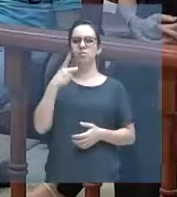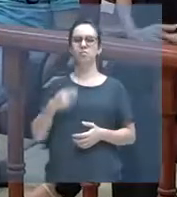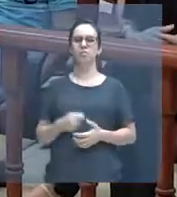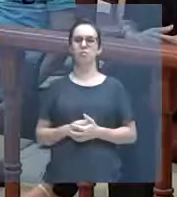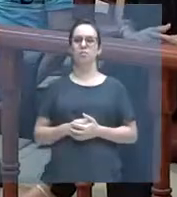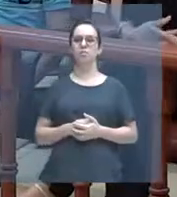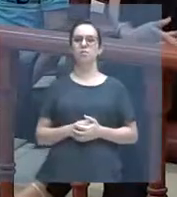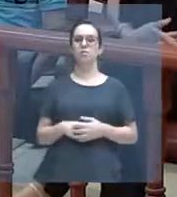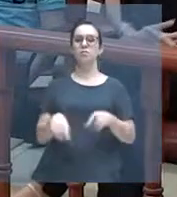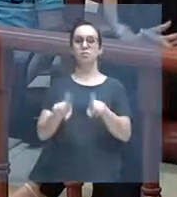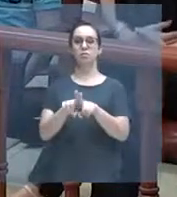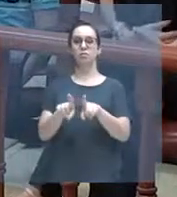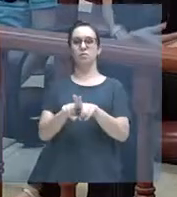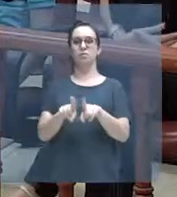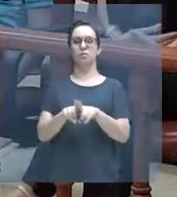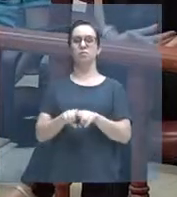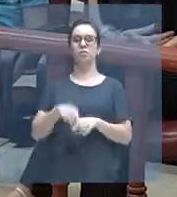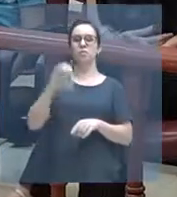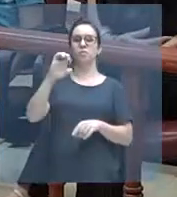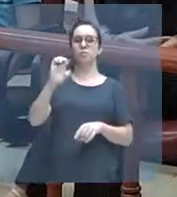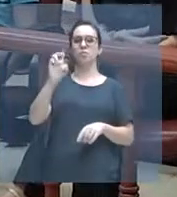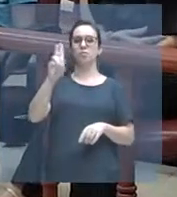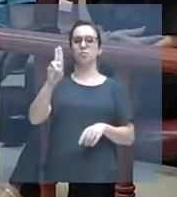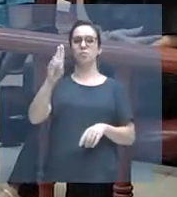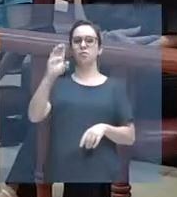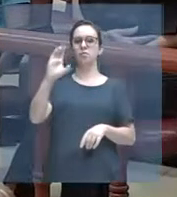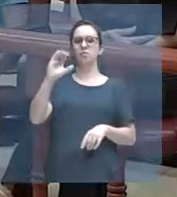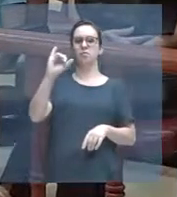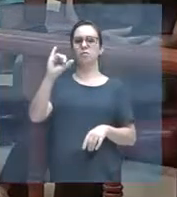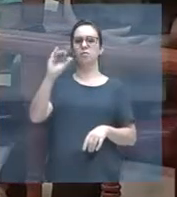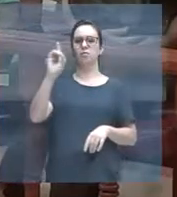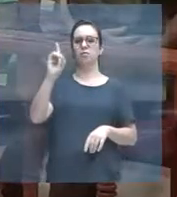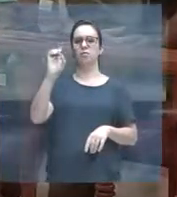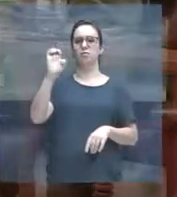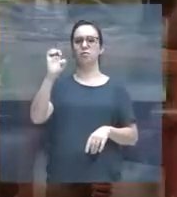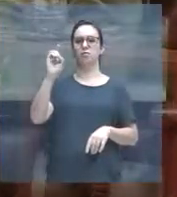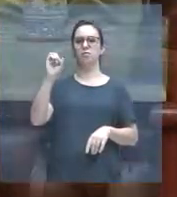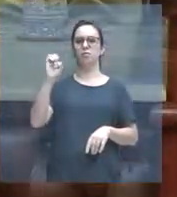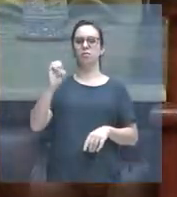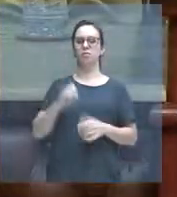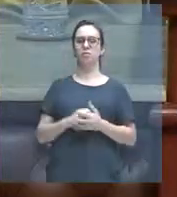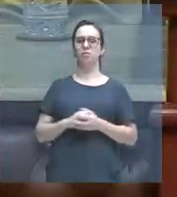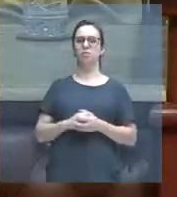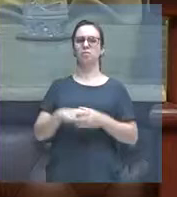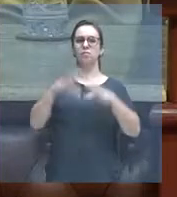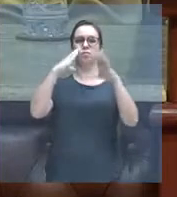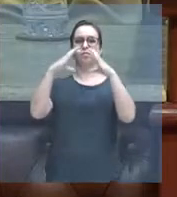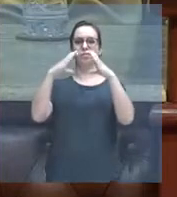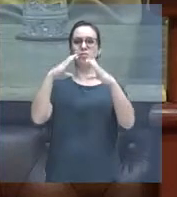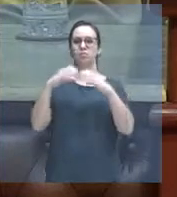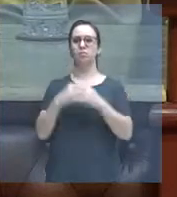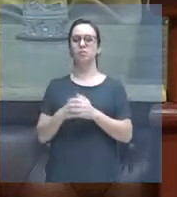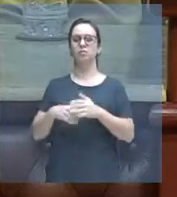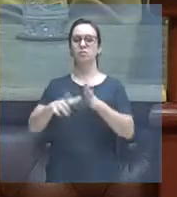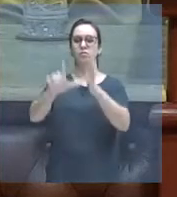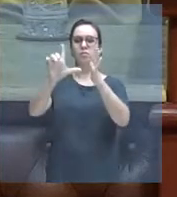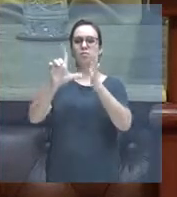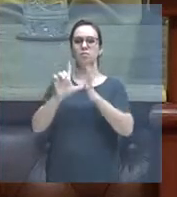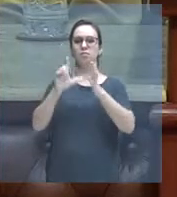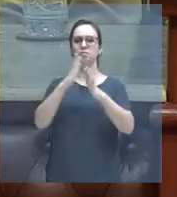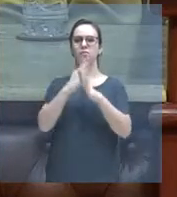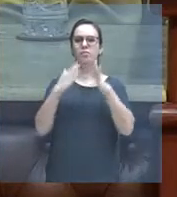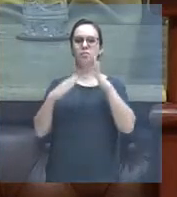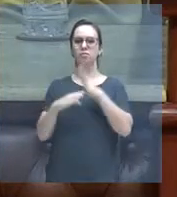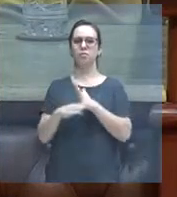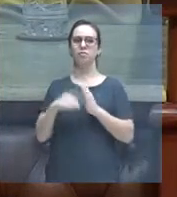Cunha, que o sertanejo é, antes de tudo, um forte. Né, no livro Os Sertões, Euclides da